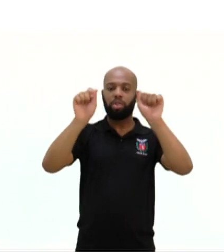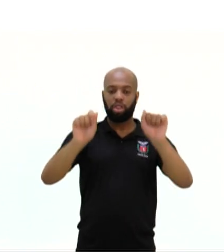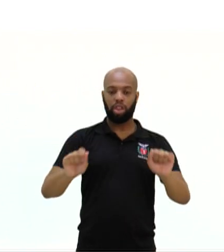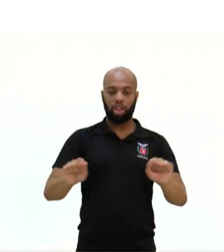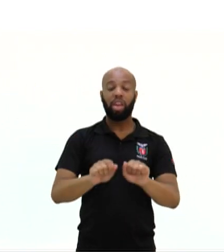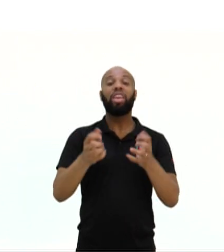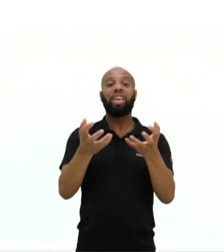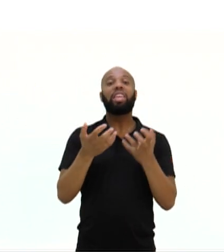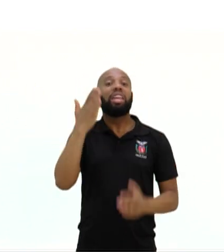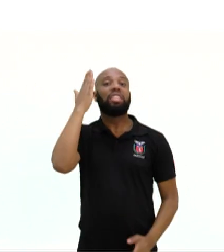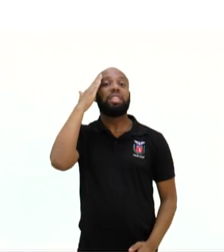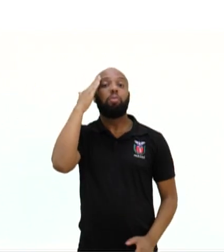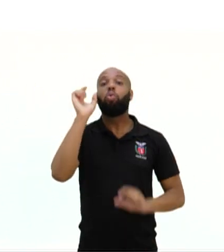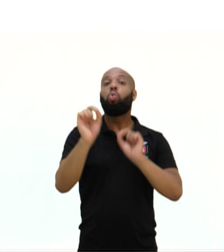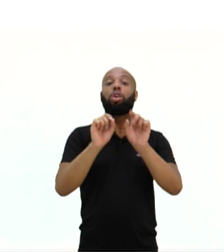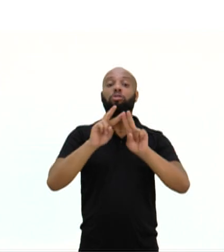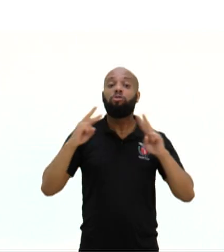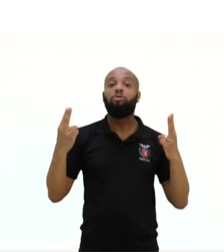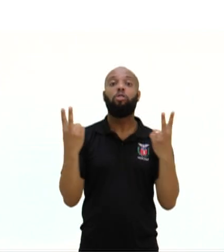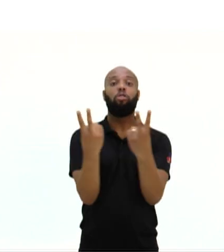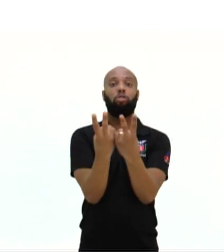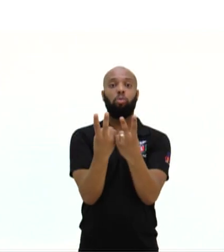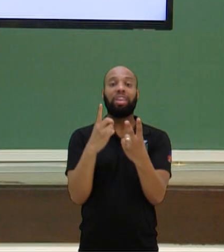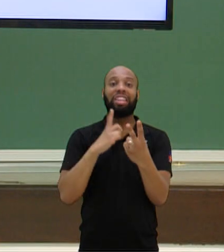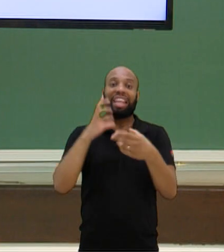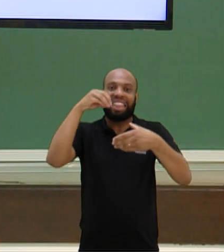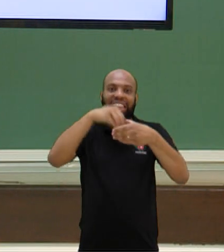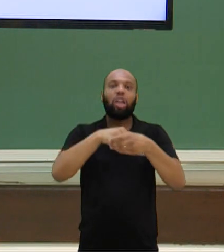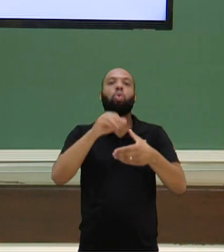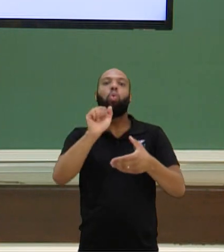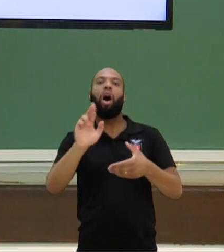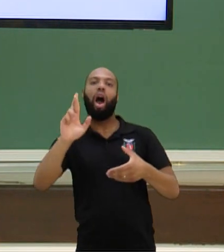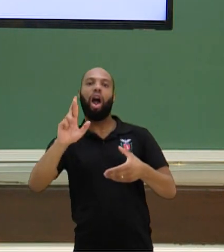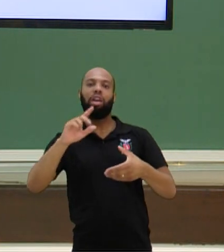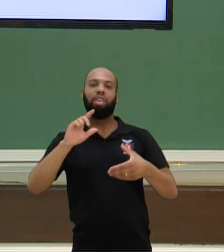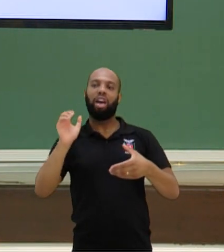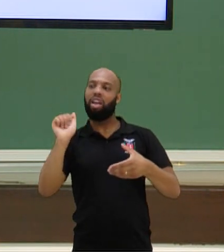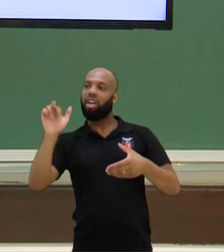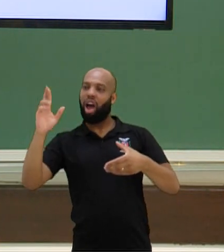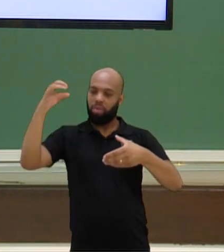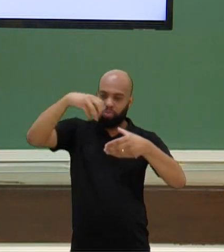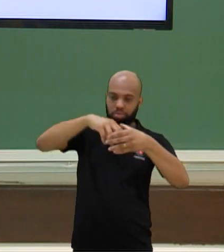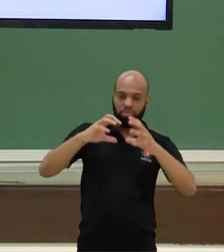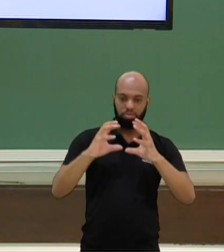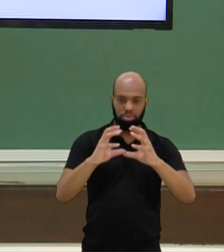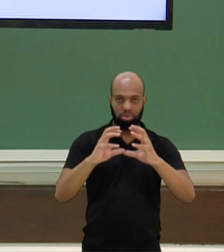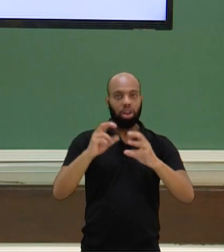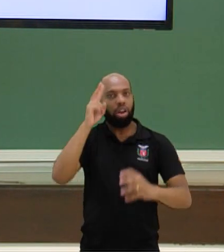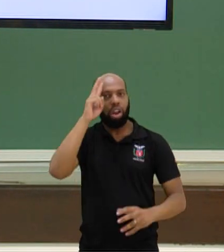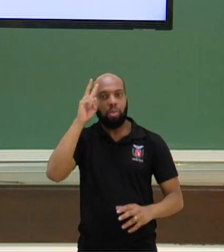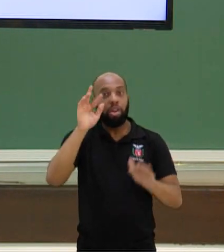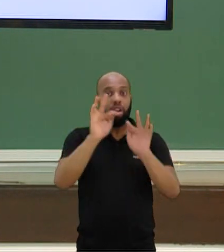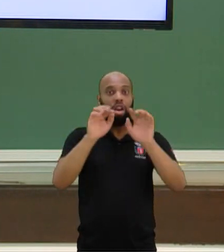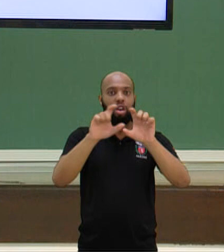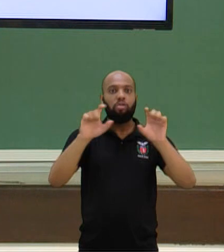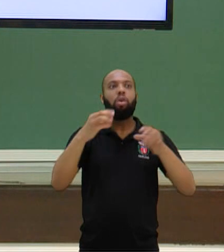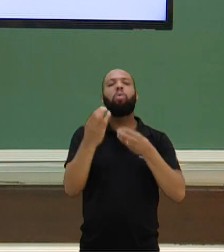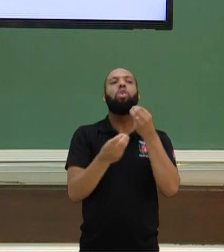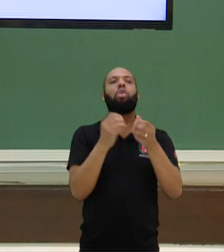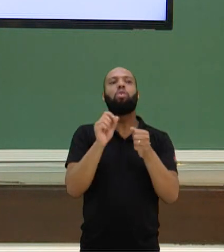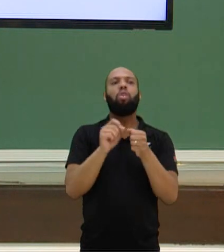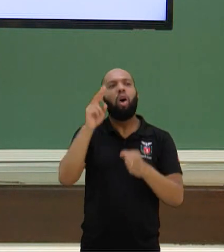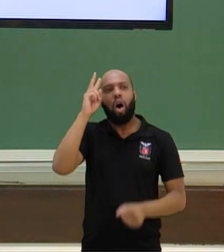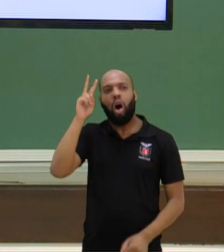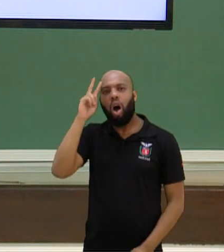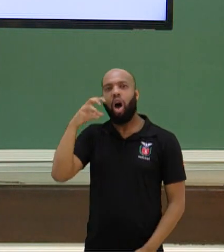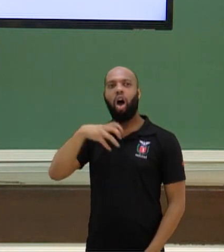volume de ar contido nessa bolha? Então, nós temos que lembrar lá da fórmula, certo? Para a gente calcular. Como que eu calculo isso? Lembra lá